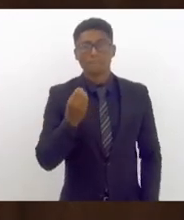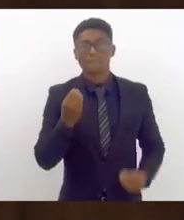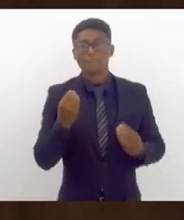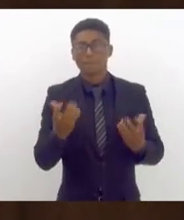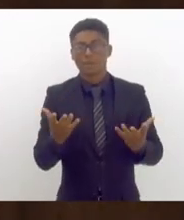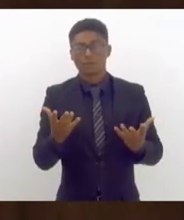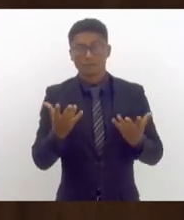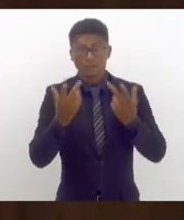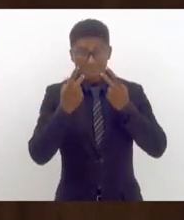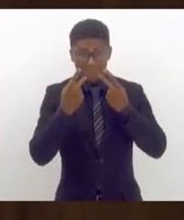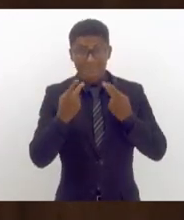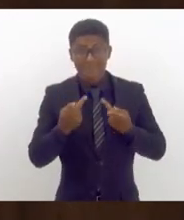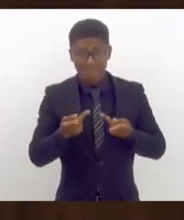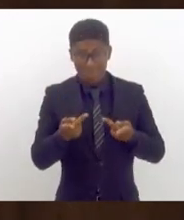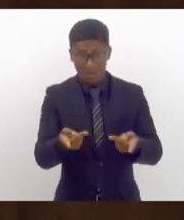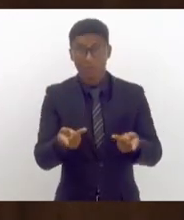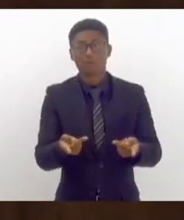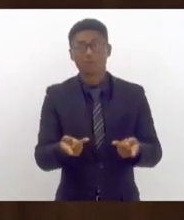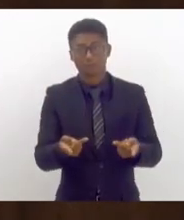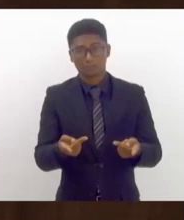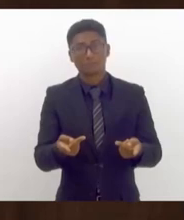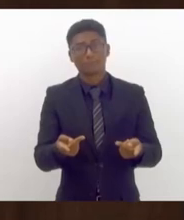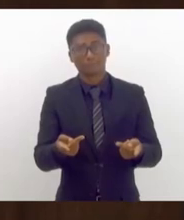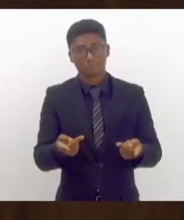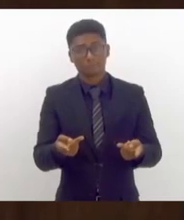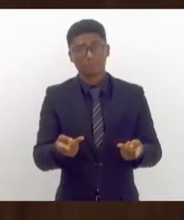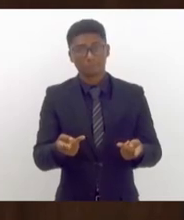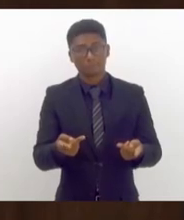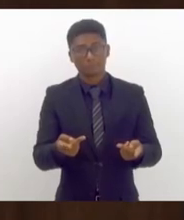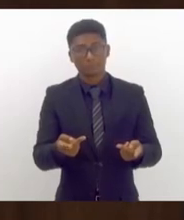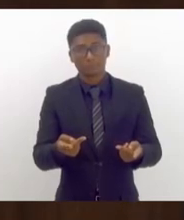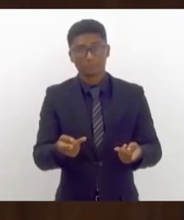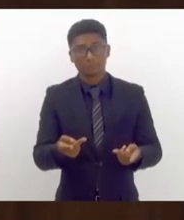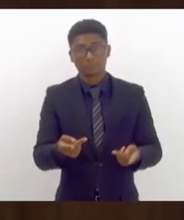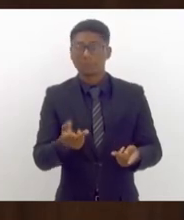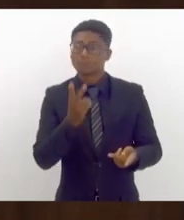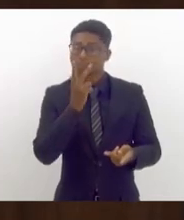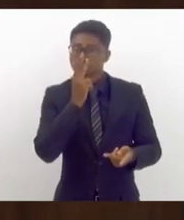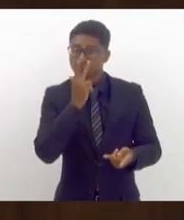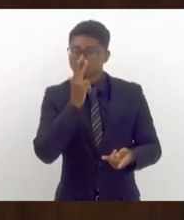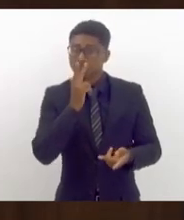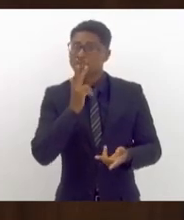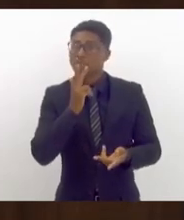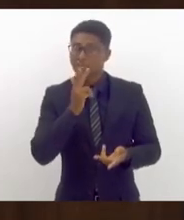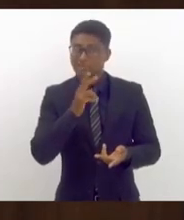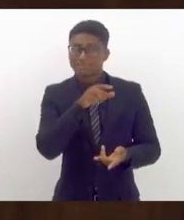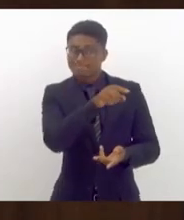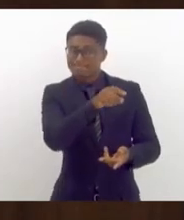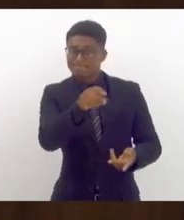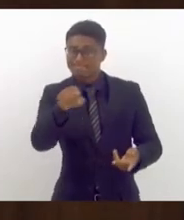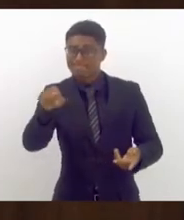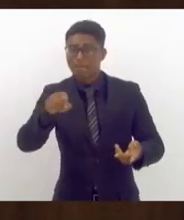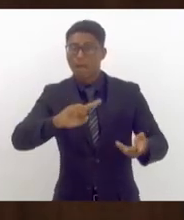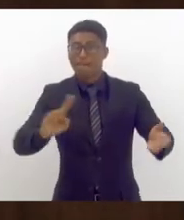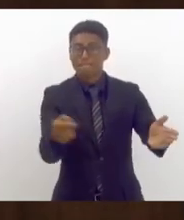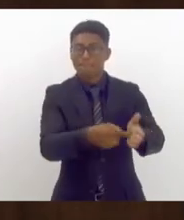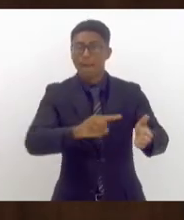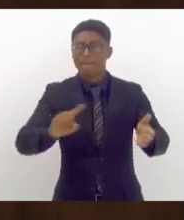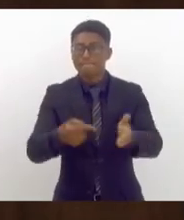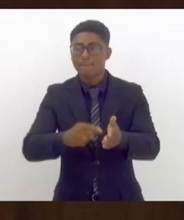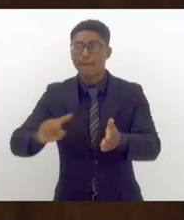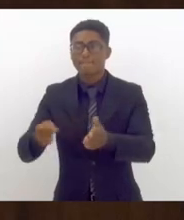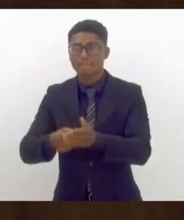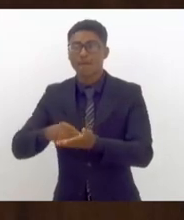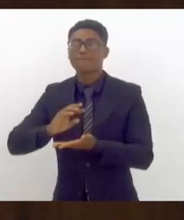que ainda há uma subnotificação no que se refere à